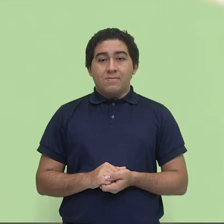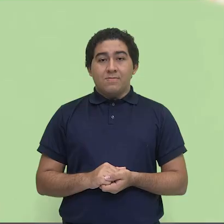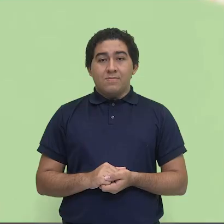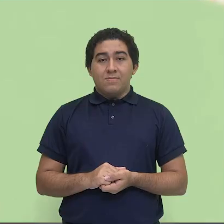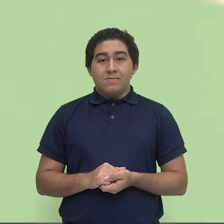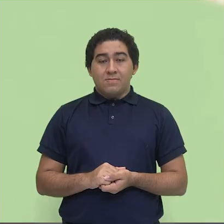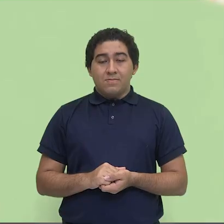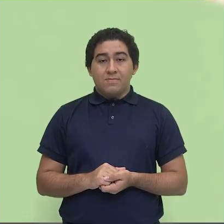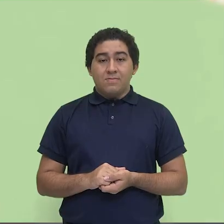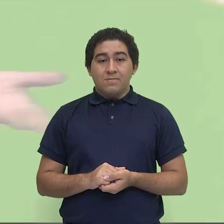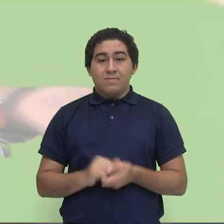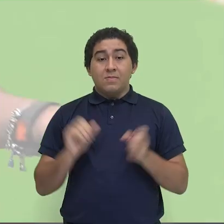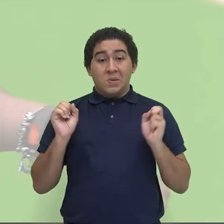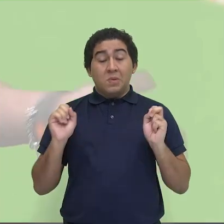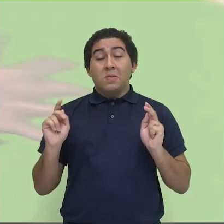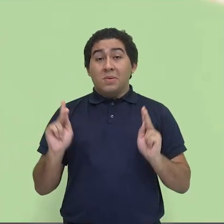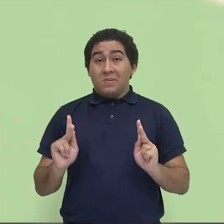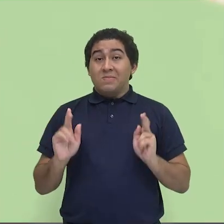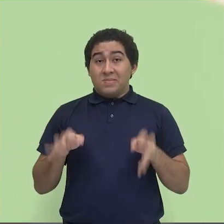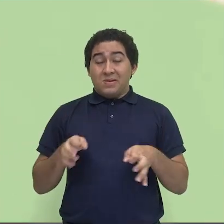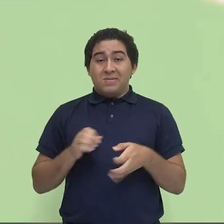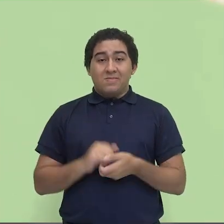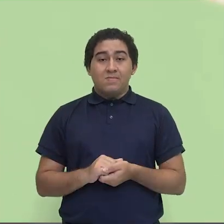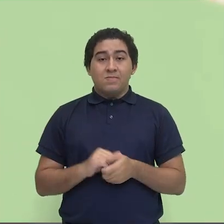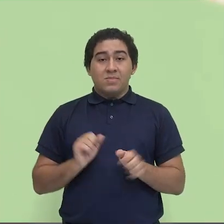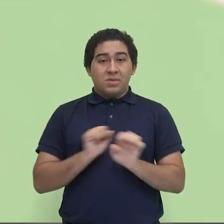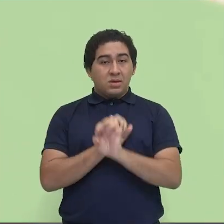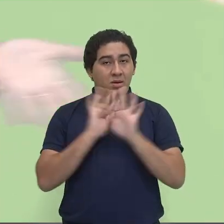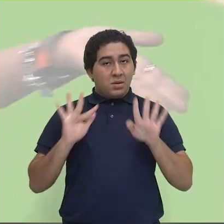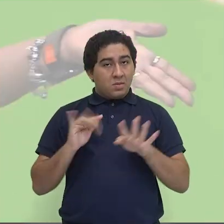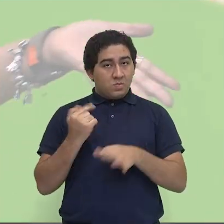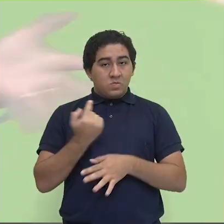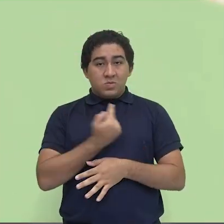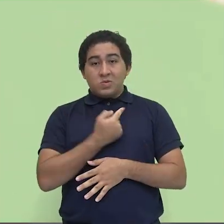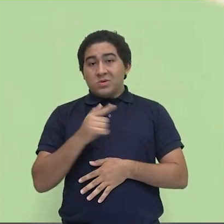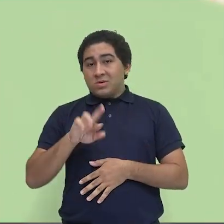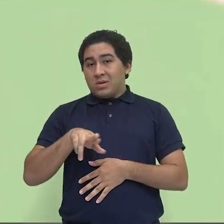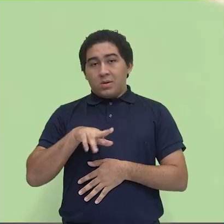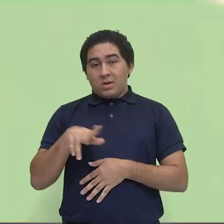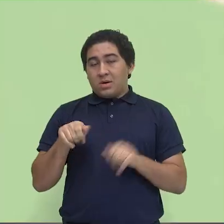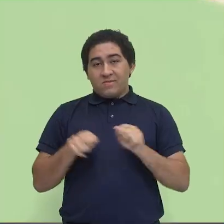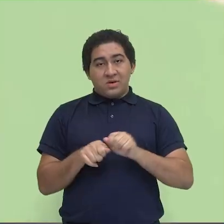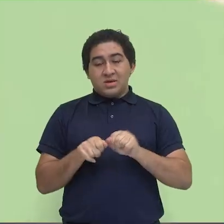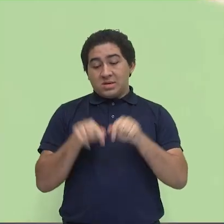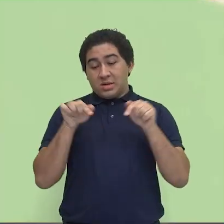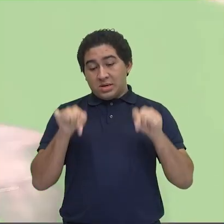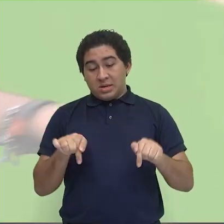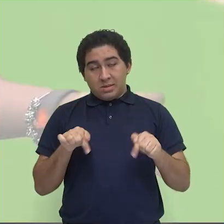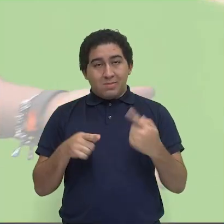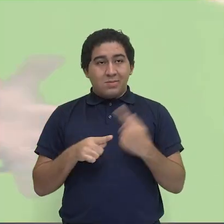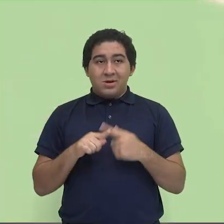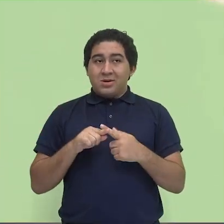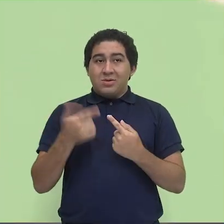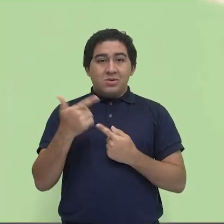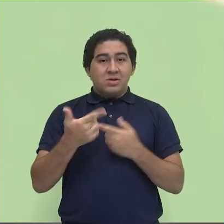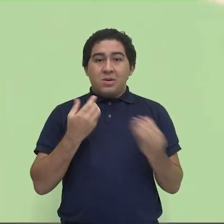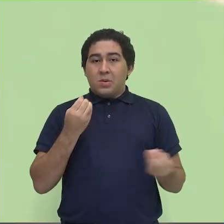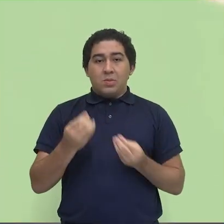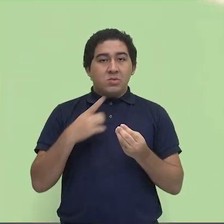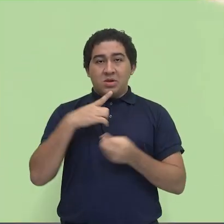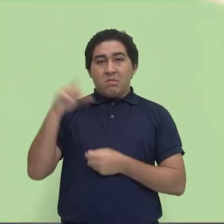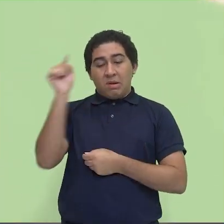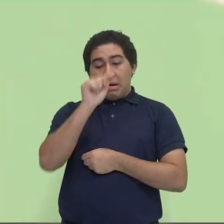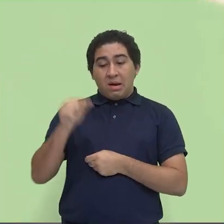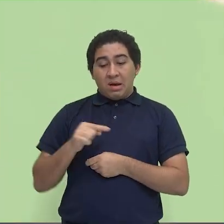Muito bem, pessoal. Claro que nós não vamos fazer isso aqui, né? Porque não temos como tirar um raio das nossas